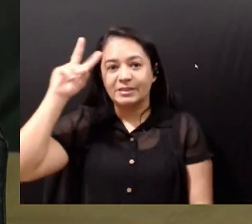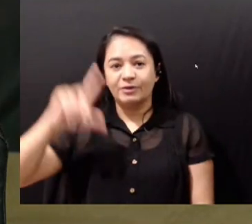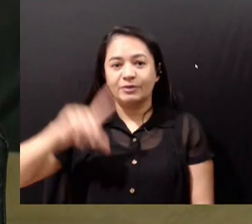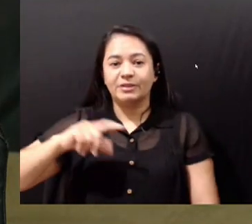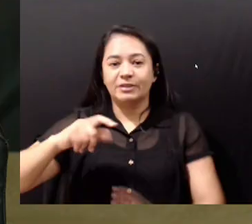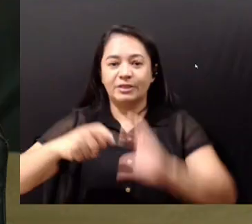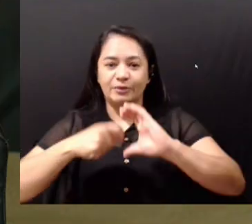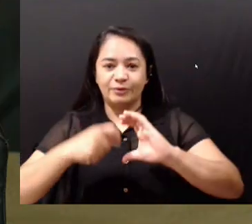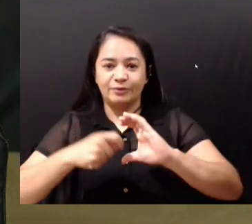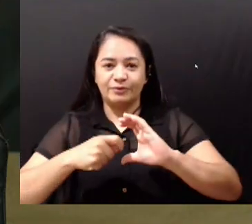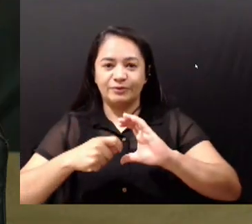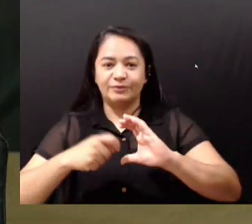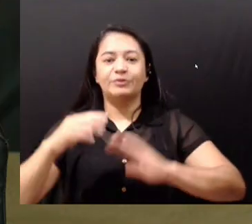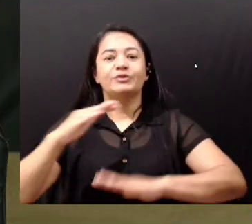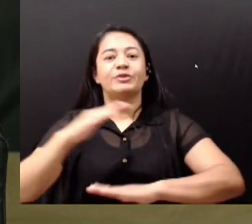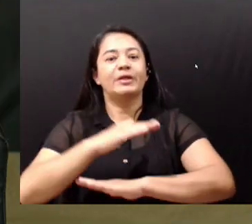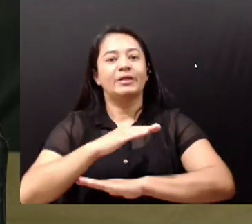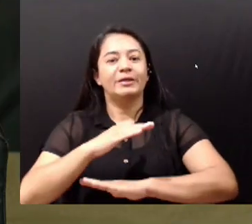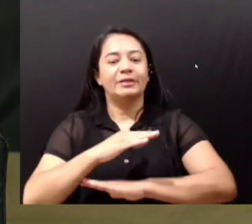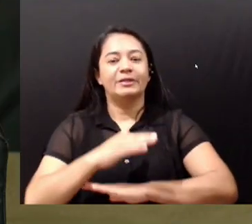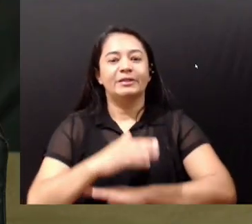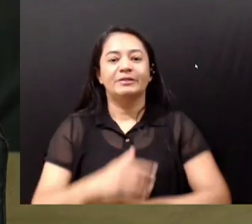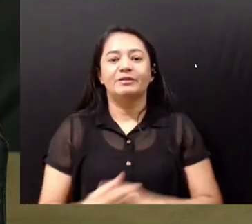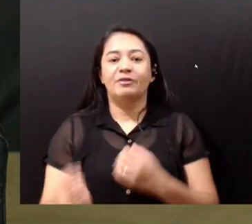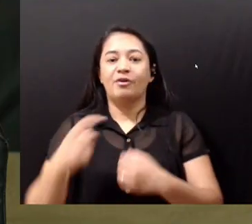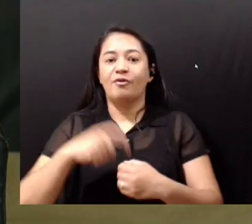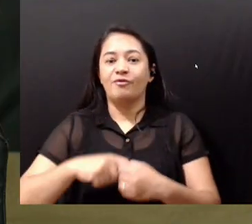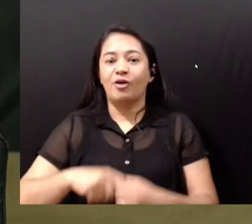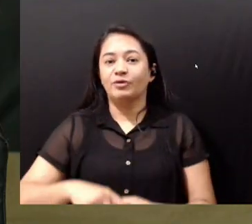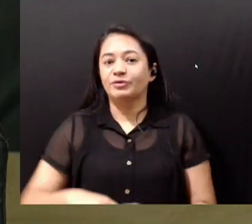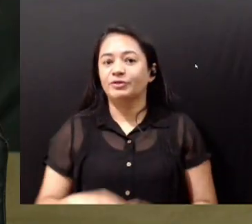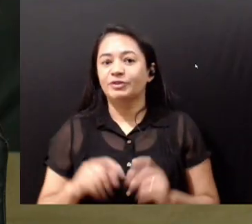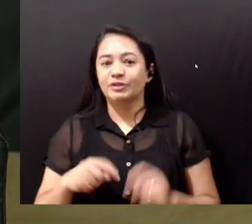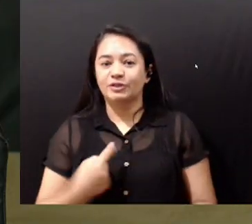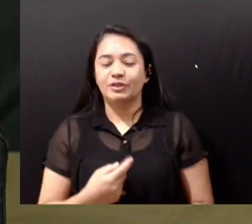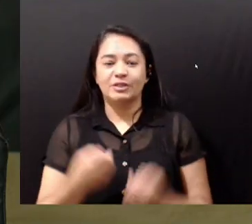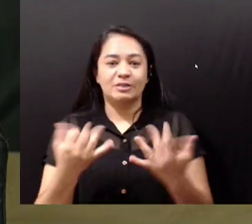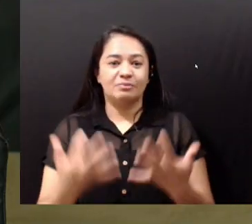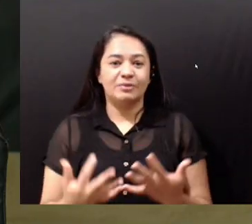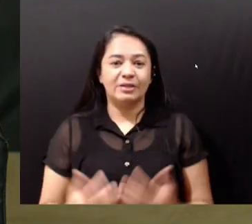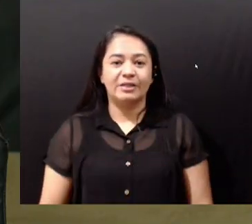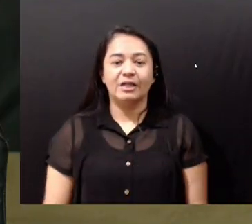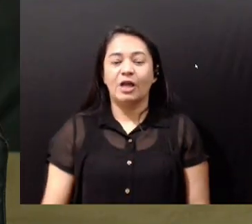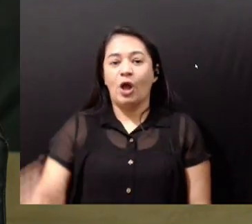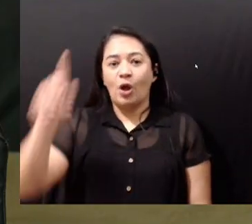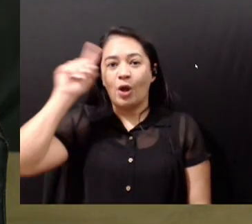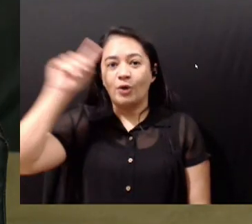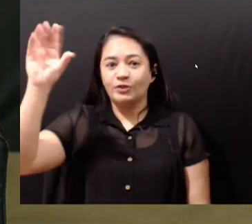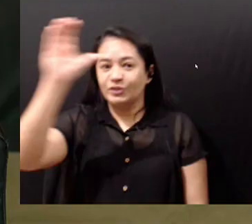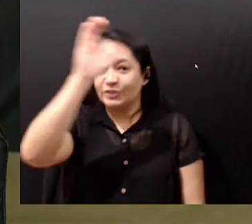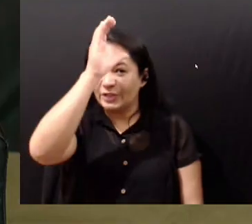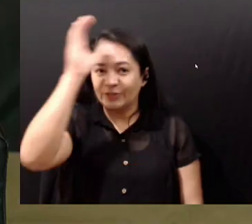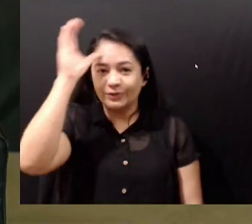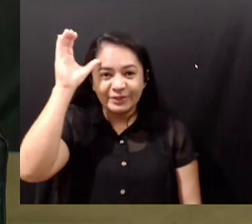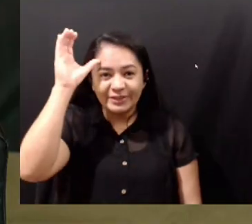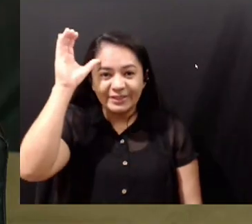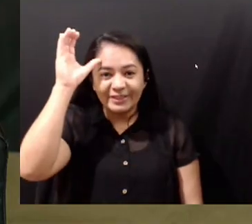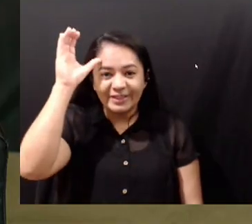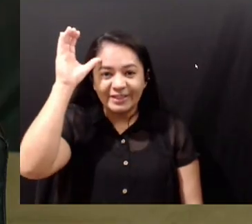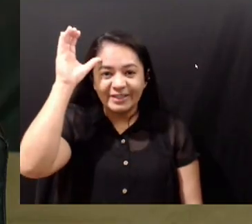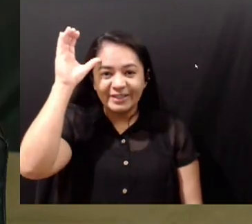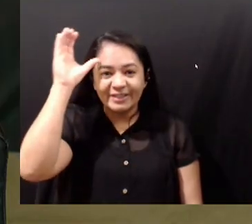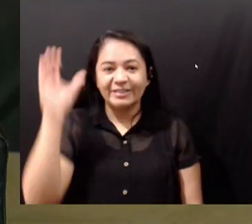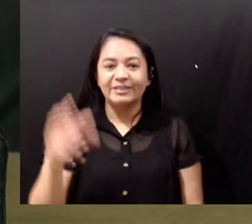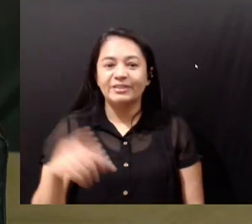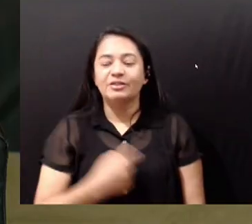da manhã, com um tema bem interessante a todos nós. A gente vai falar do Dia do Cliente, que é dia 15, e aí a gente fala sobre os direitos